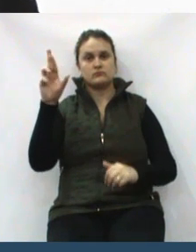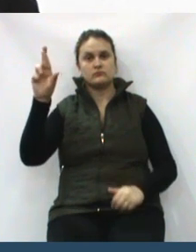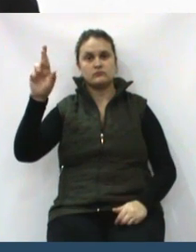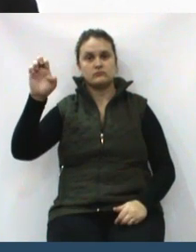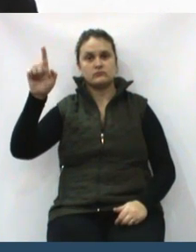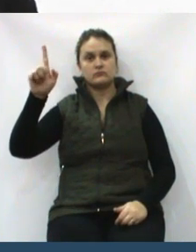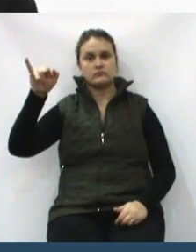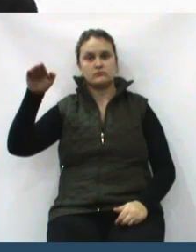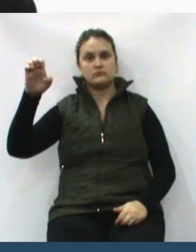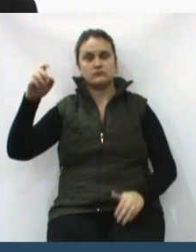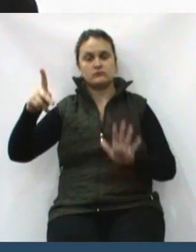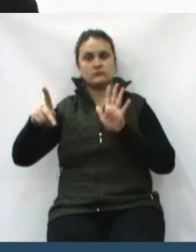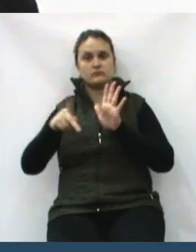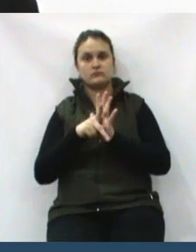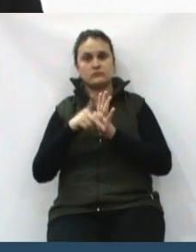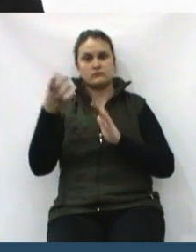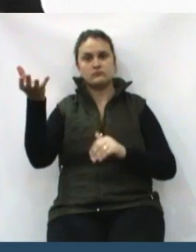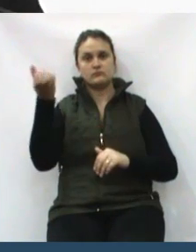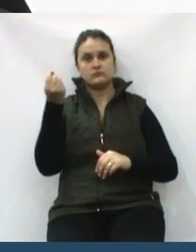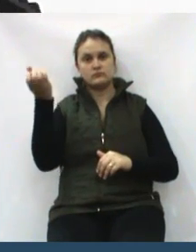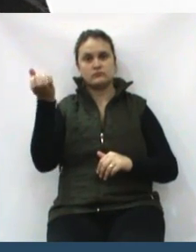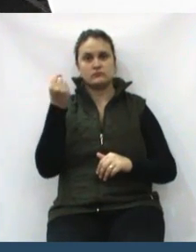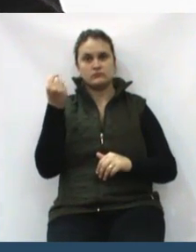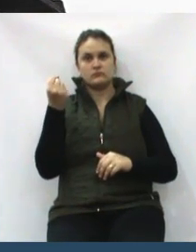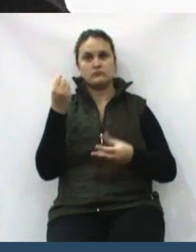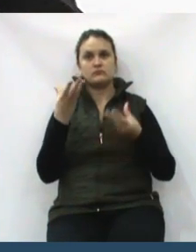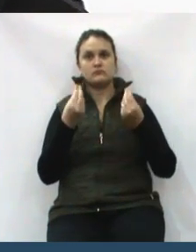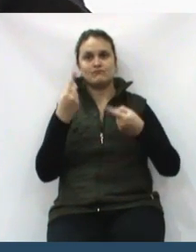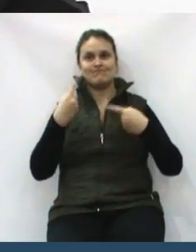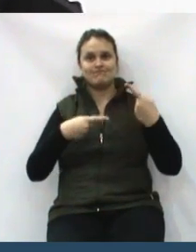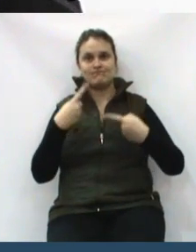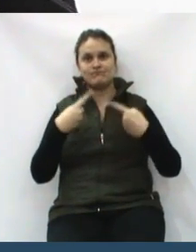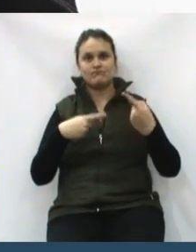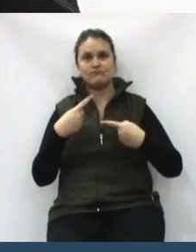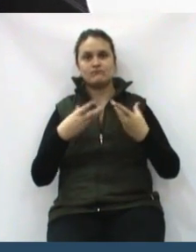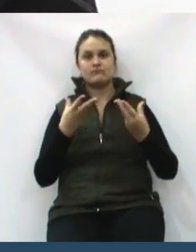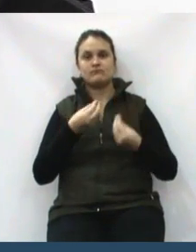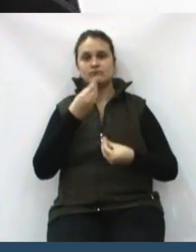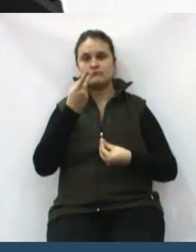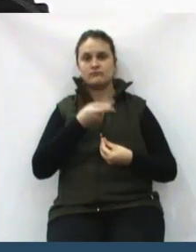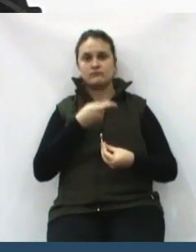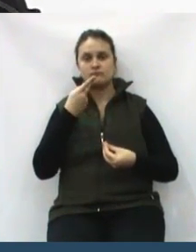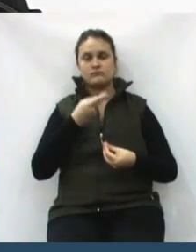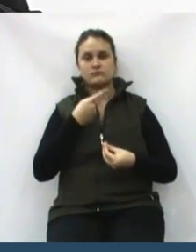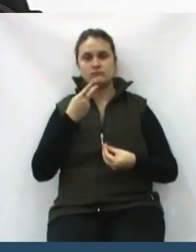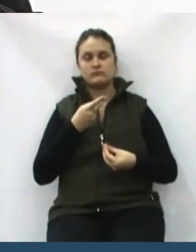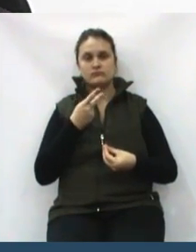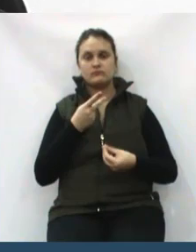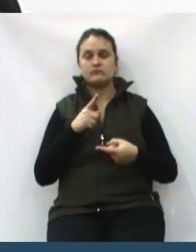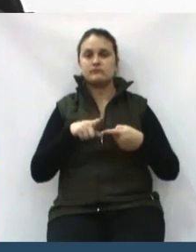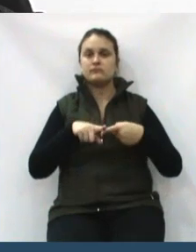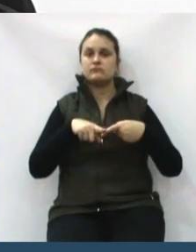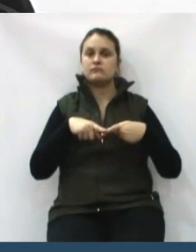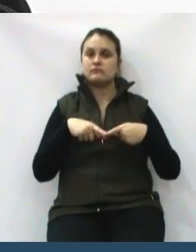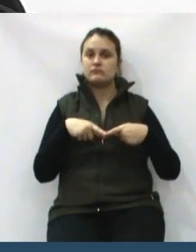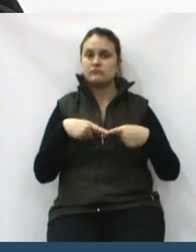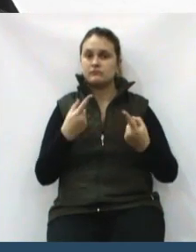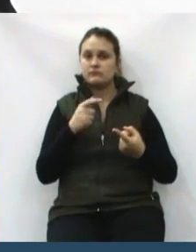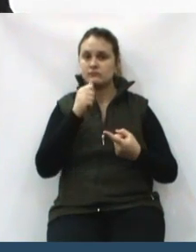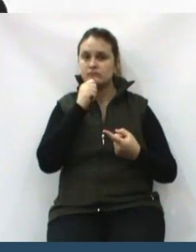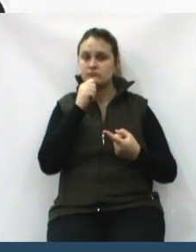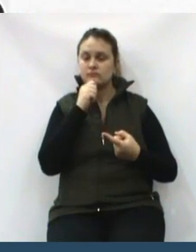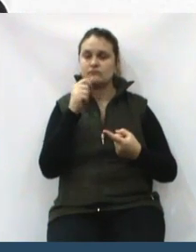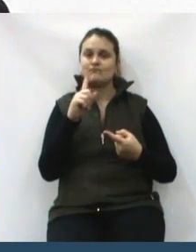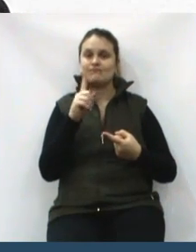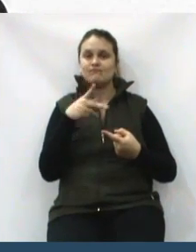próprio de aposentadoria. Muito discutiu-se, muitos falamos, mas infelizmente ainda